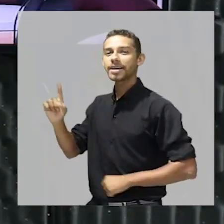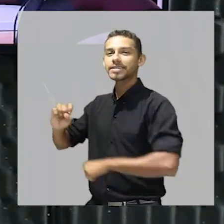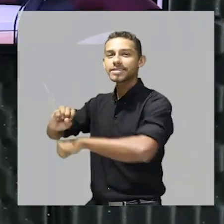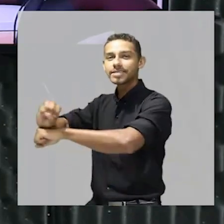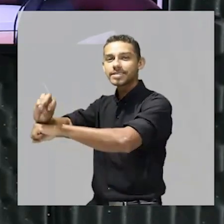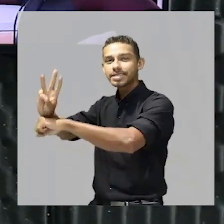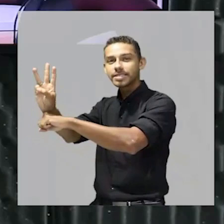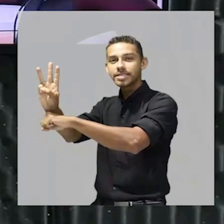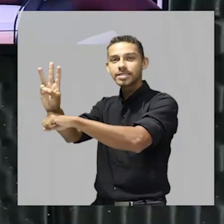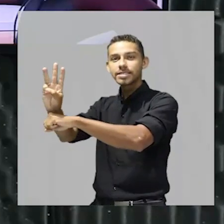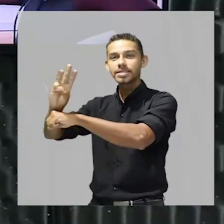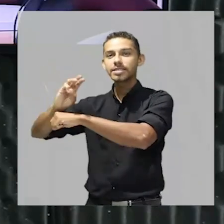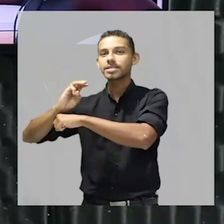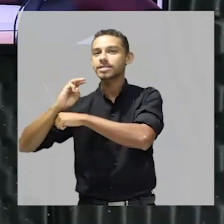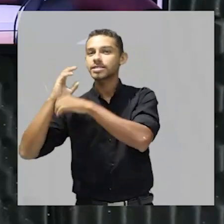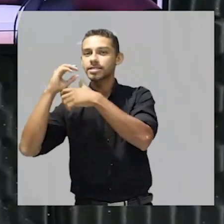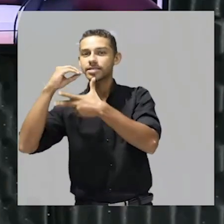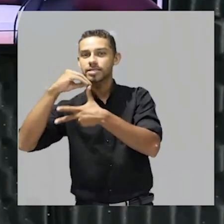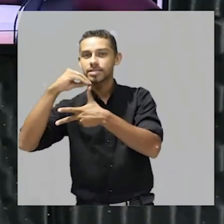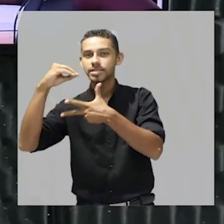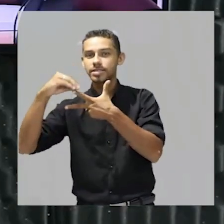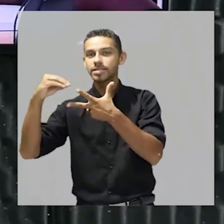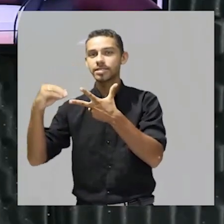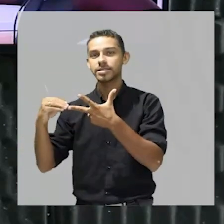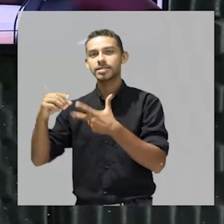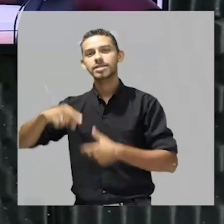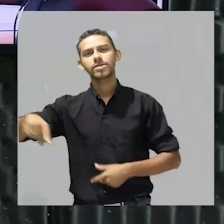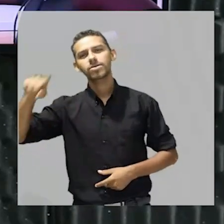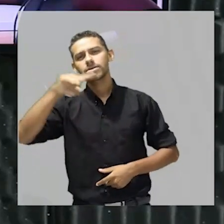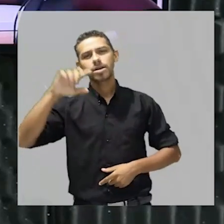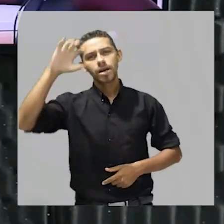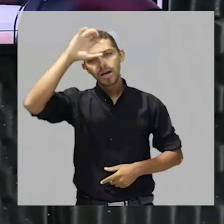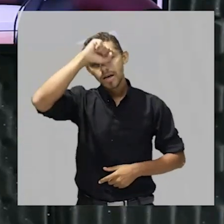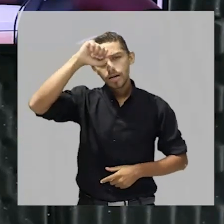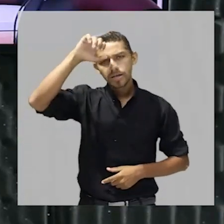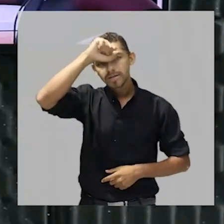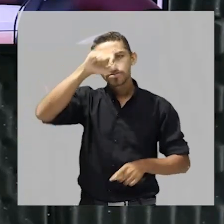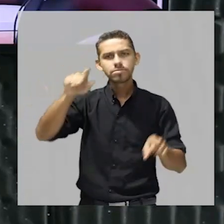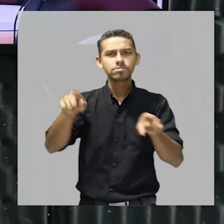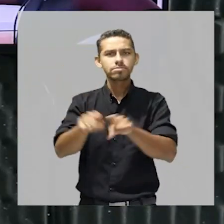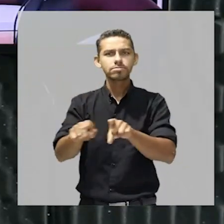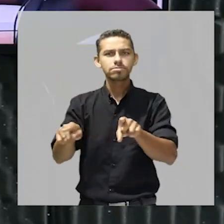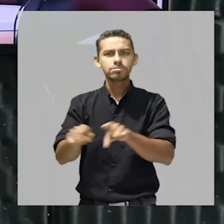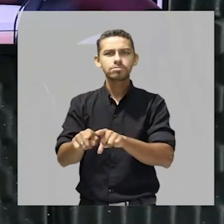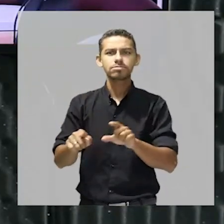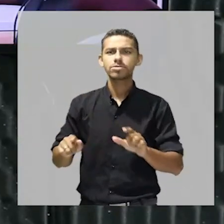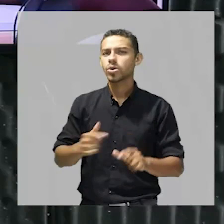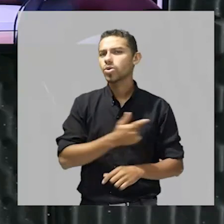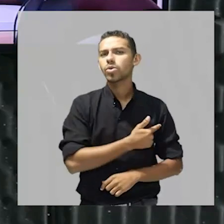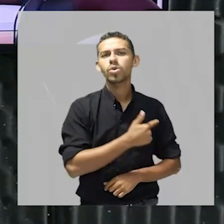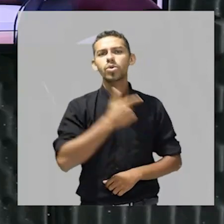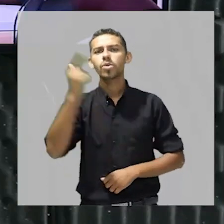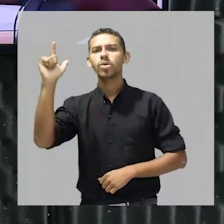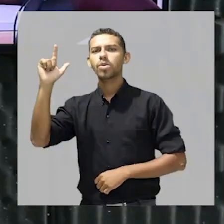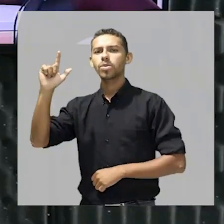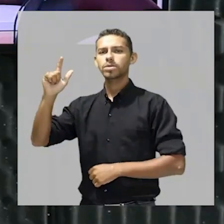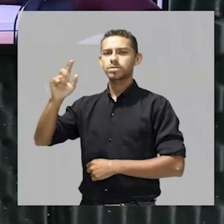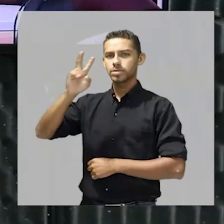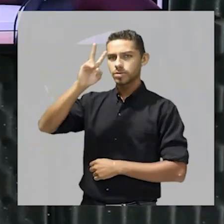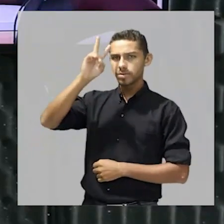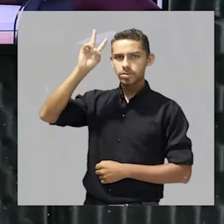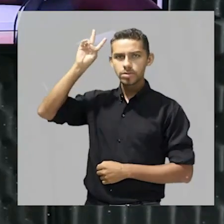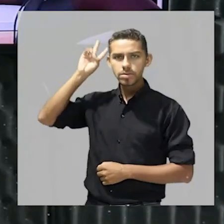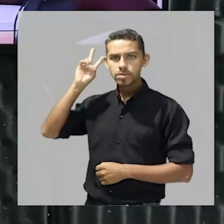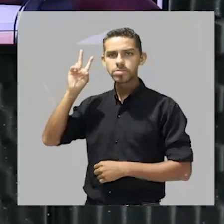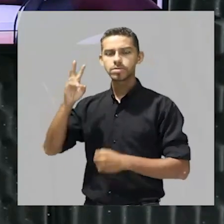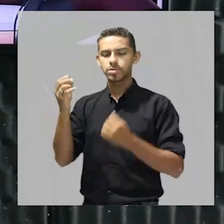Ema Enem Por que que eu não digo exclusivamente porque aqui você também aprende é para outros vestibulares para